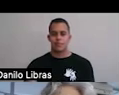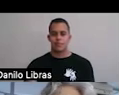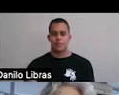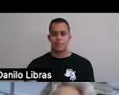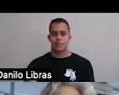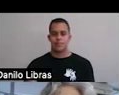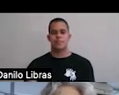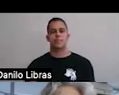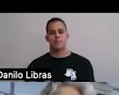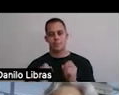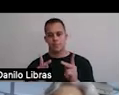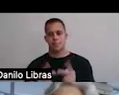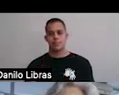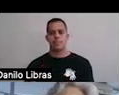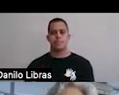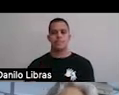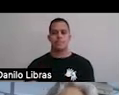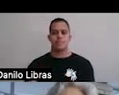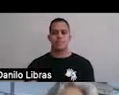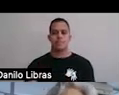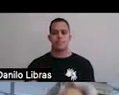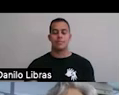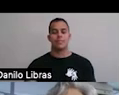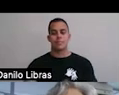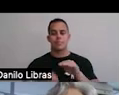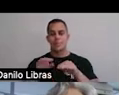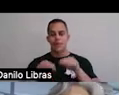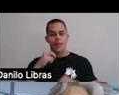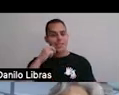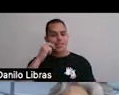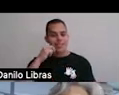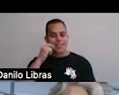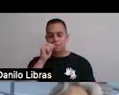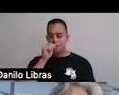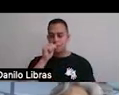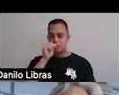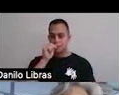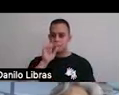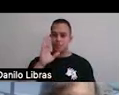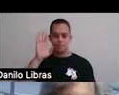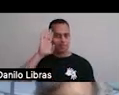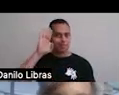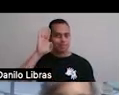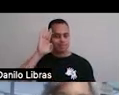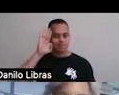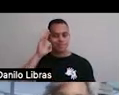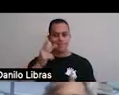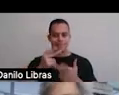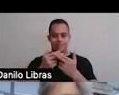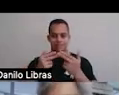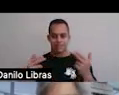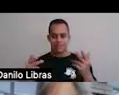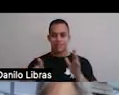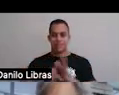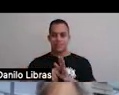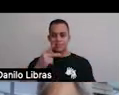Bom, talvez estejam um pouco tímidos, mas devem estar pensando alguma coisa que fazer com esses